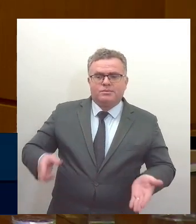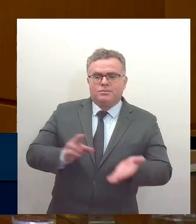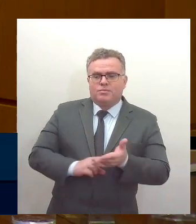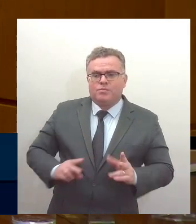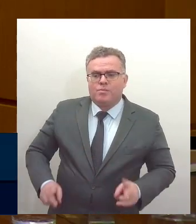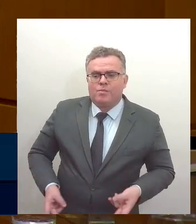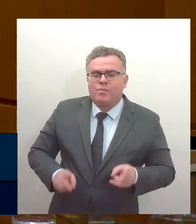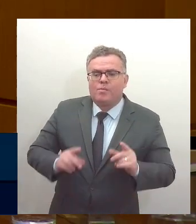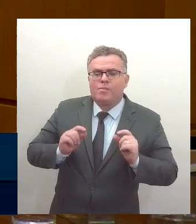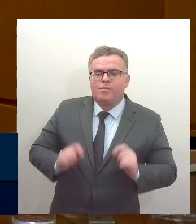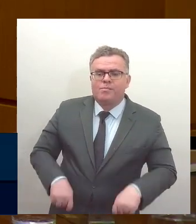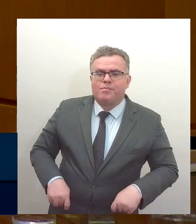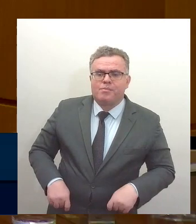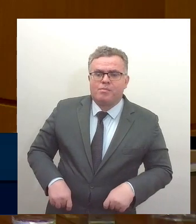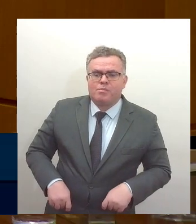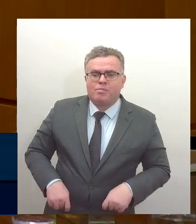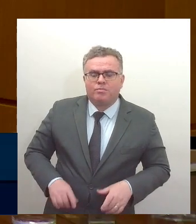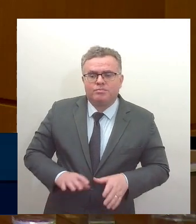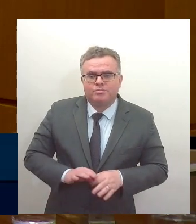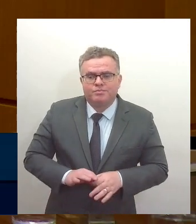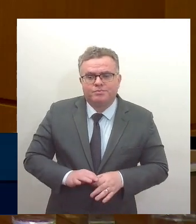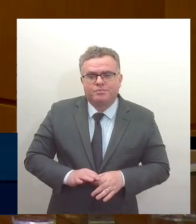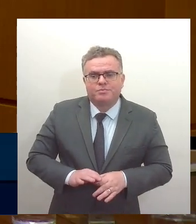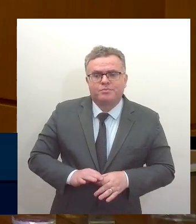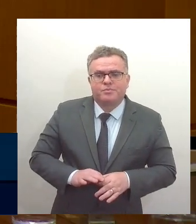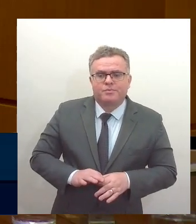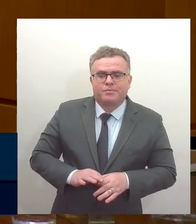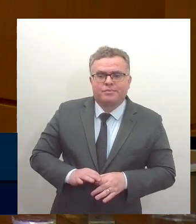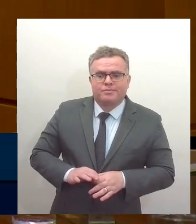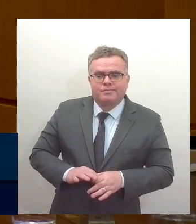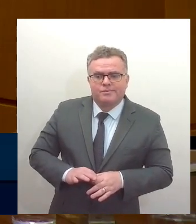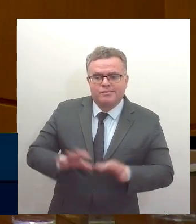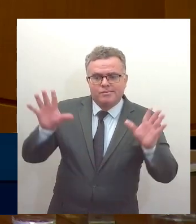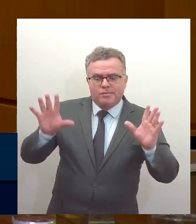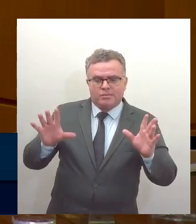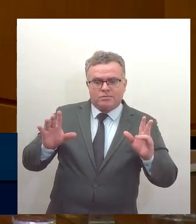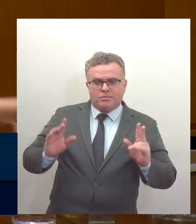de culto. Então, é isso, senhor presidente. Muito obrigada.